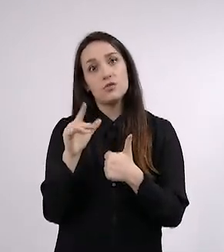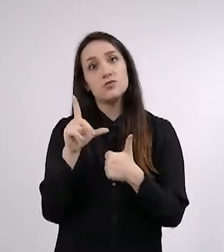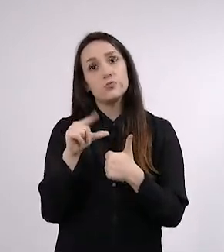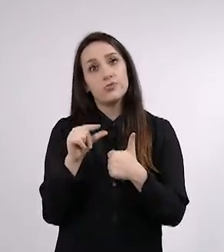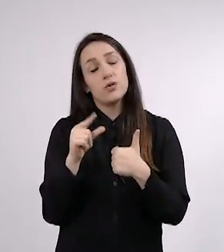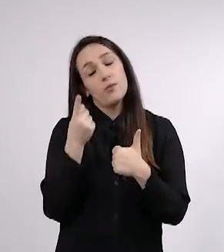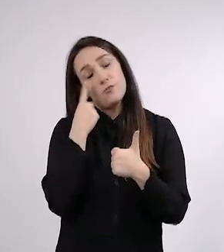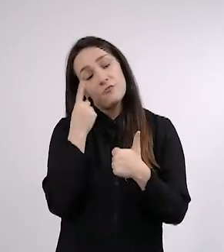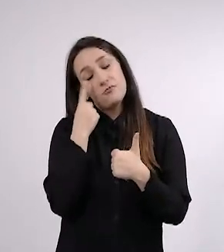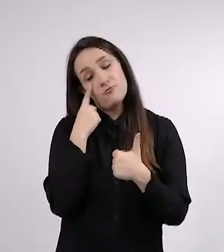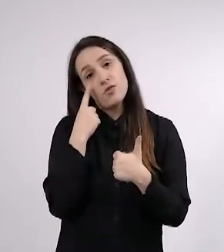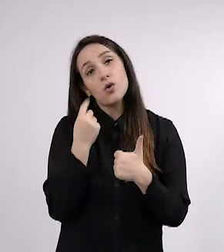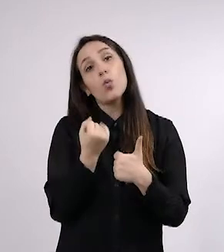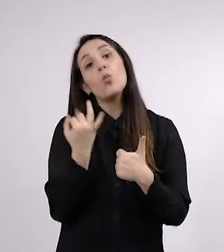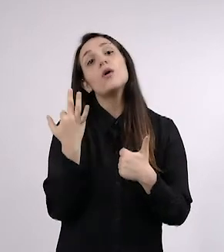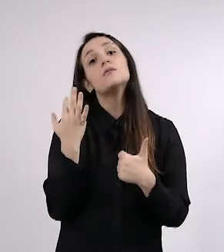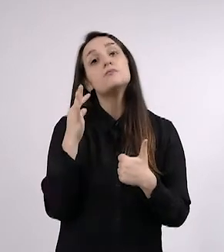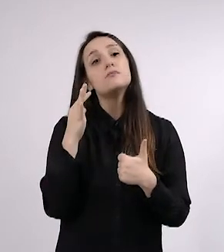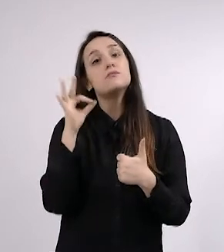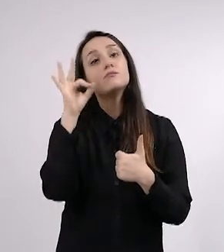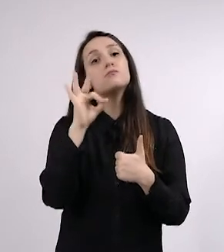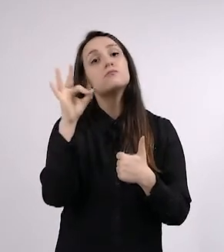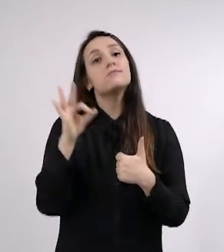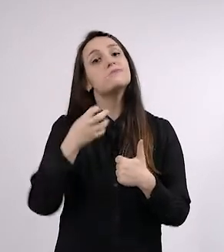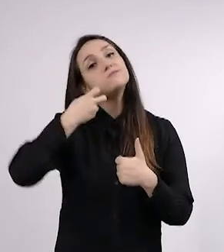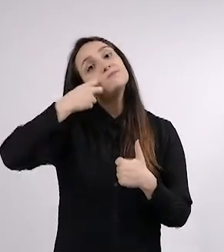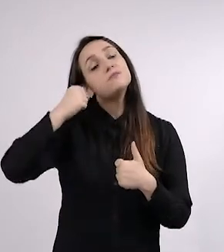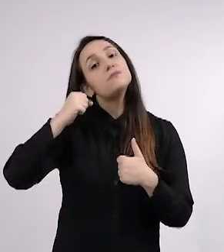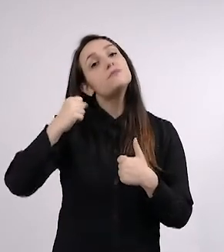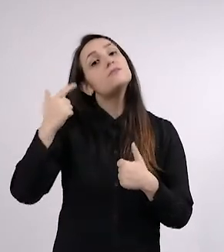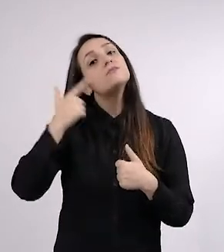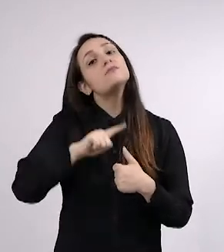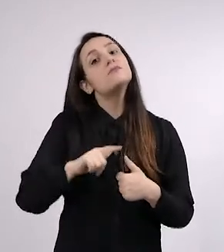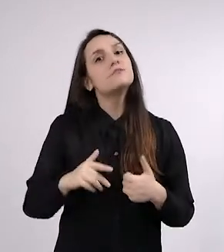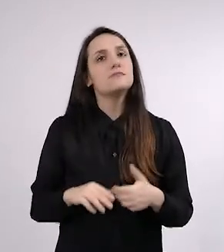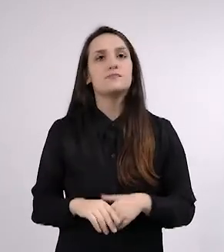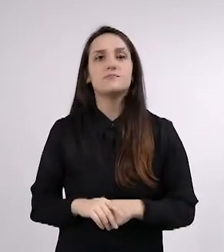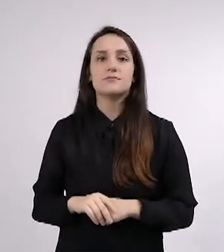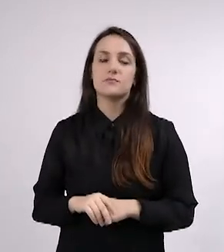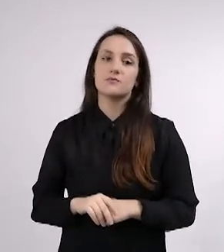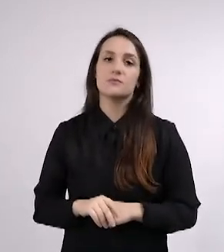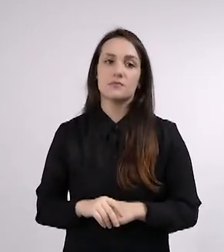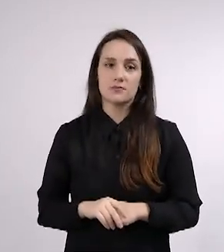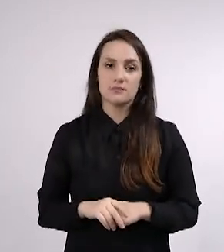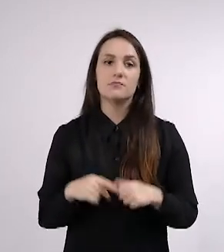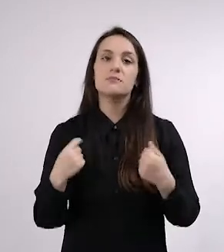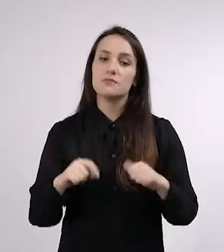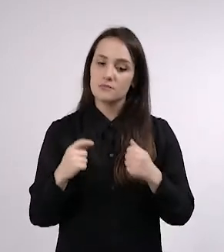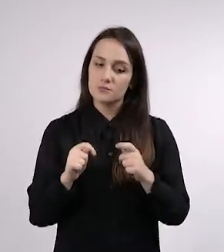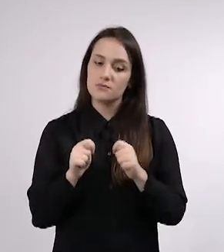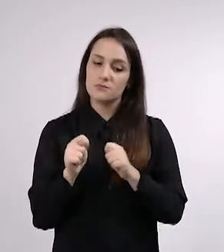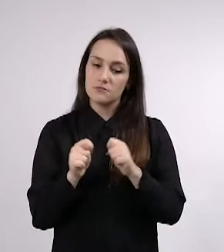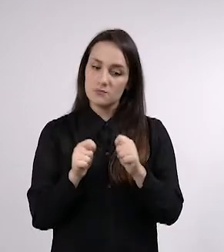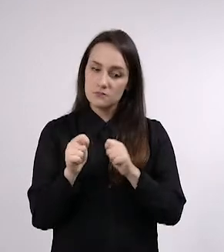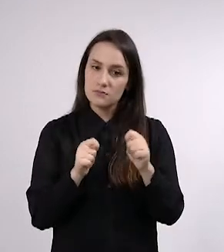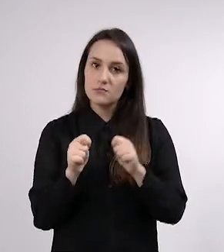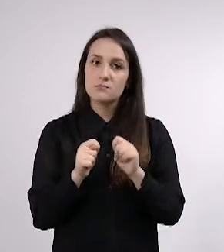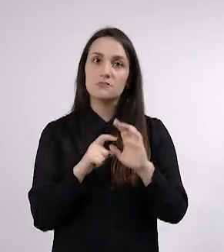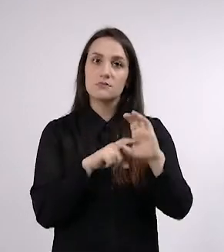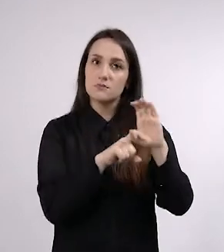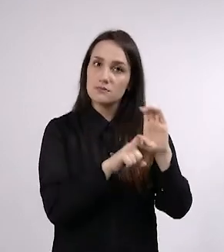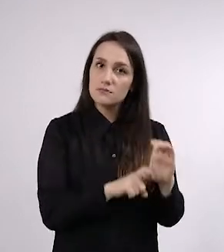E aí o ajuste tem que ser feito para poder a gestão acontecer. Você tem que tem que diminuir a despesa, tem que